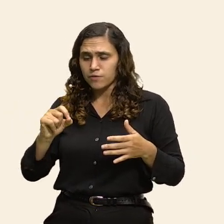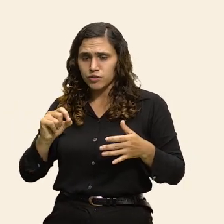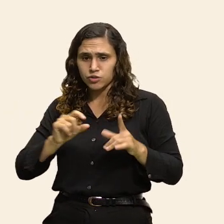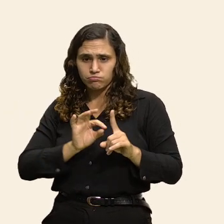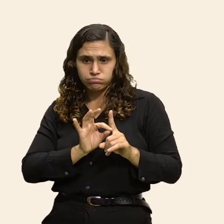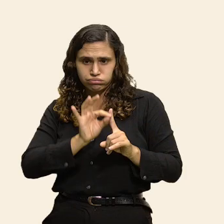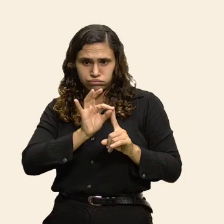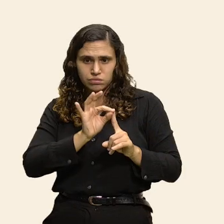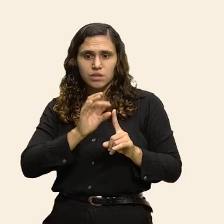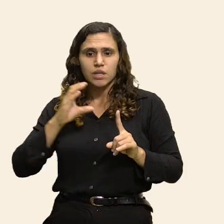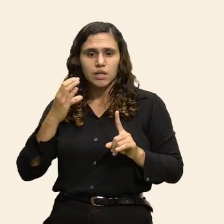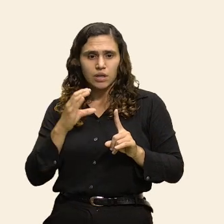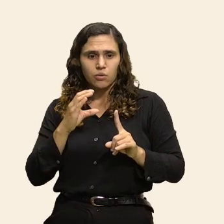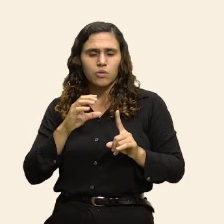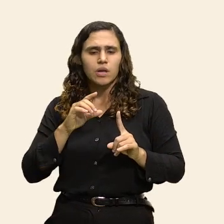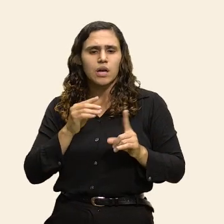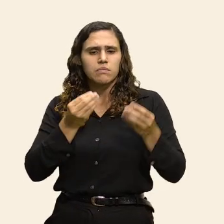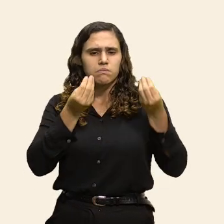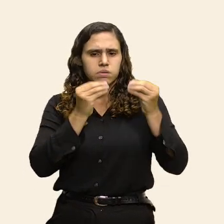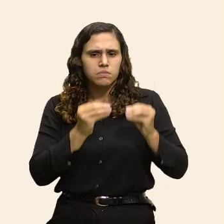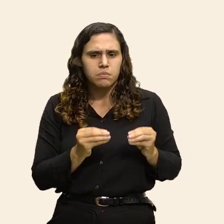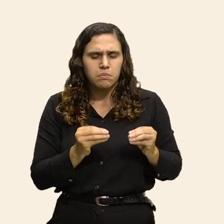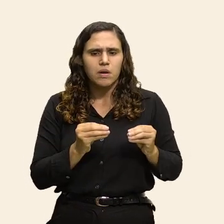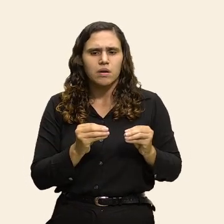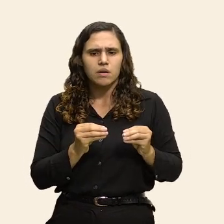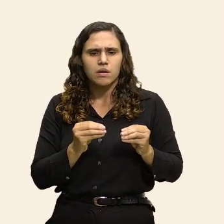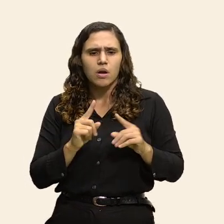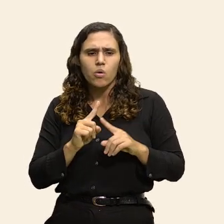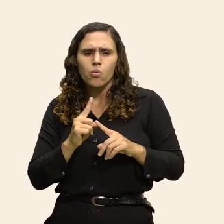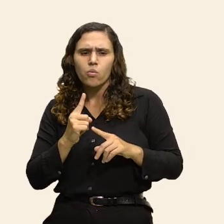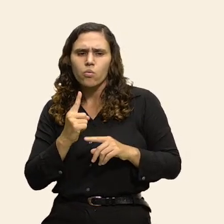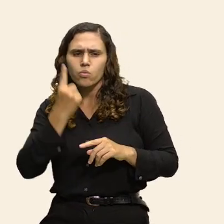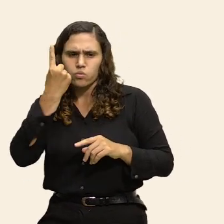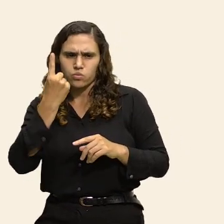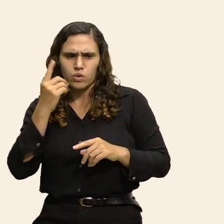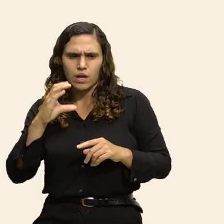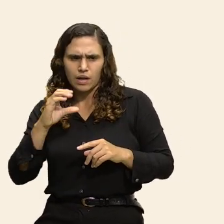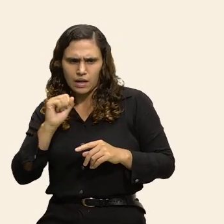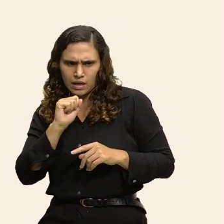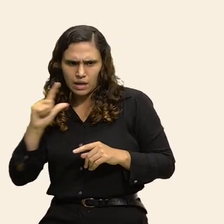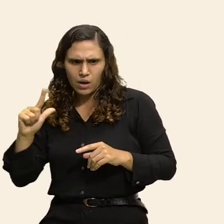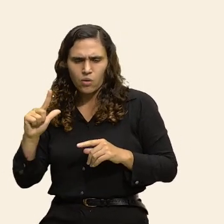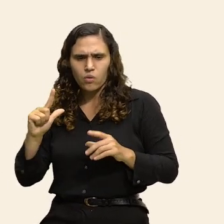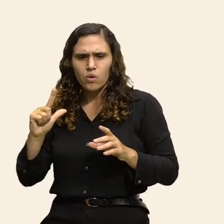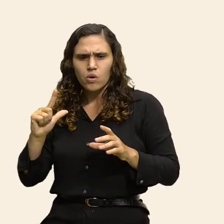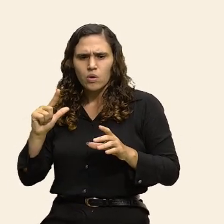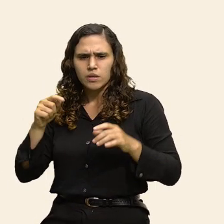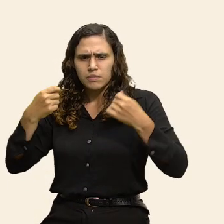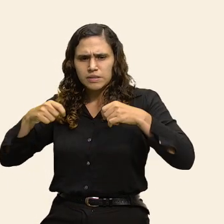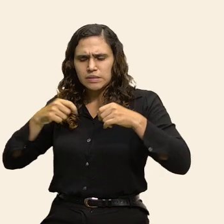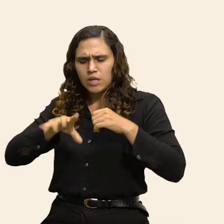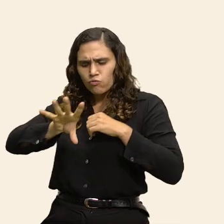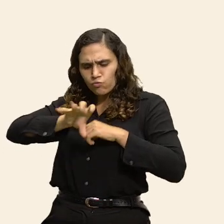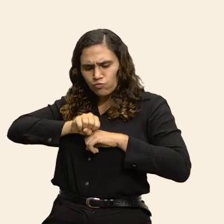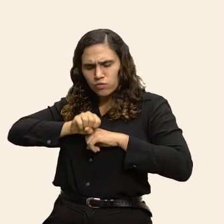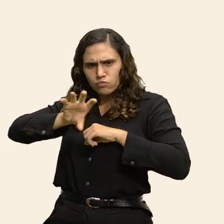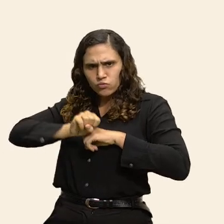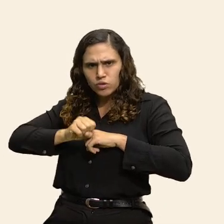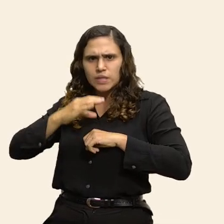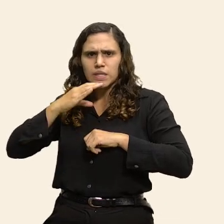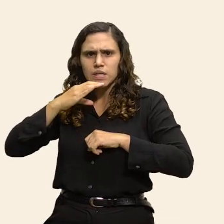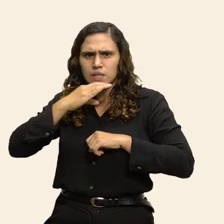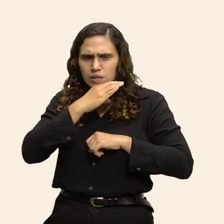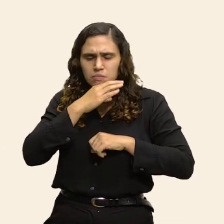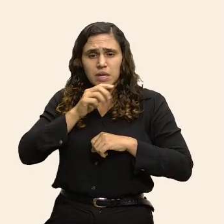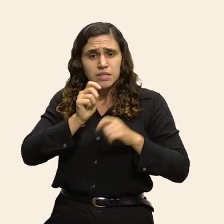a 1 caloria por grau Celsius, a quantidade de calor que deve ser absorvida pelo chuchu para que ele aumente